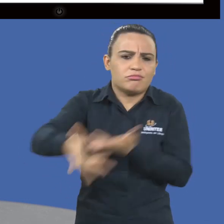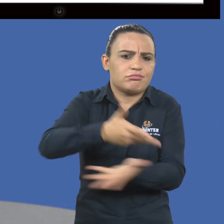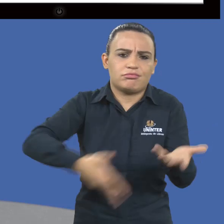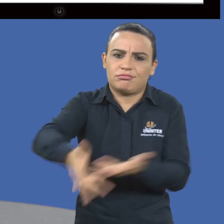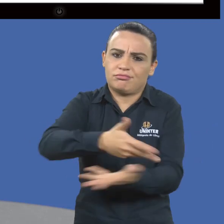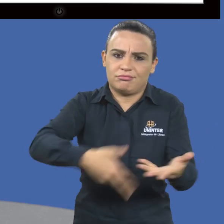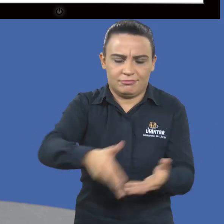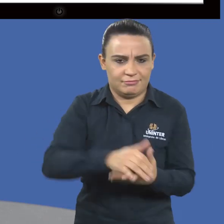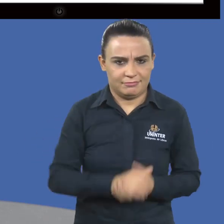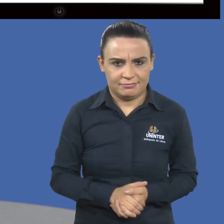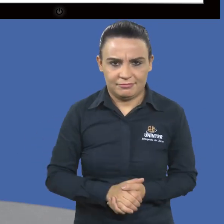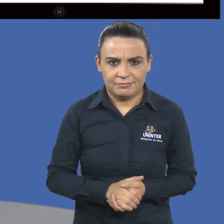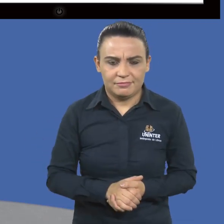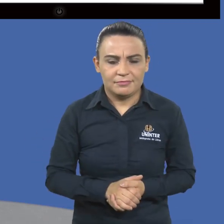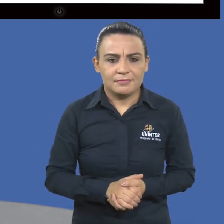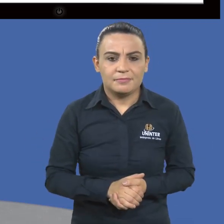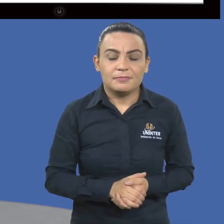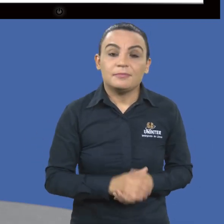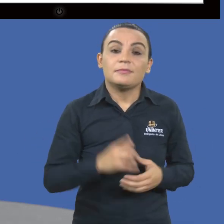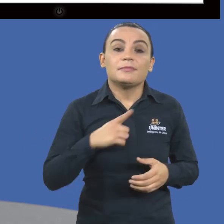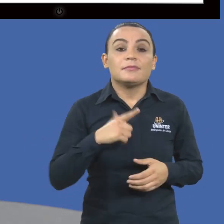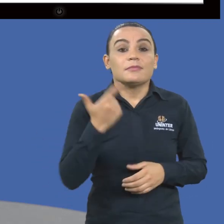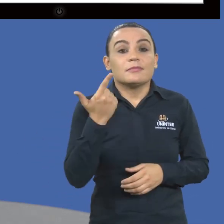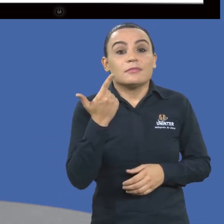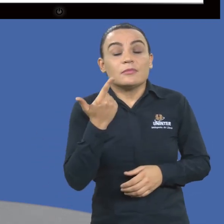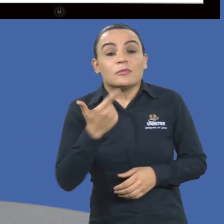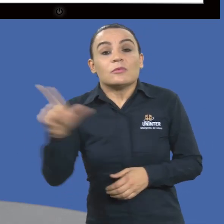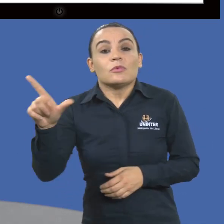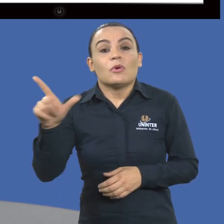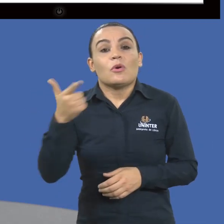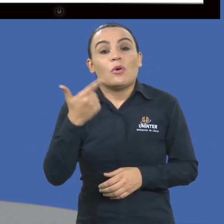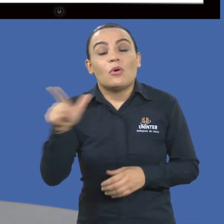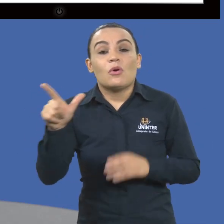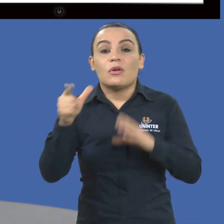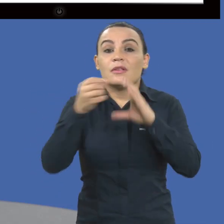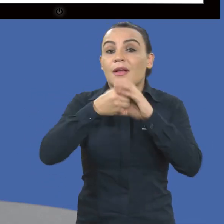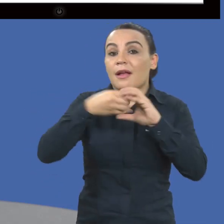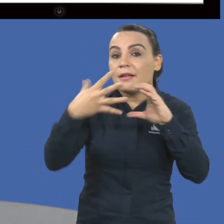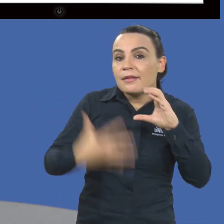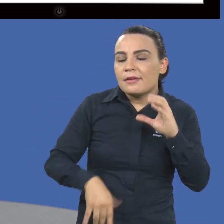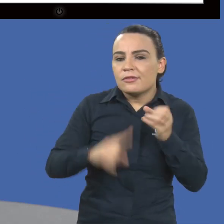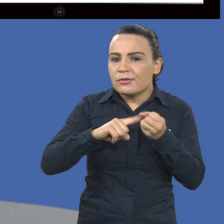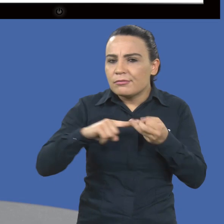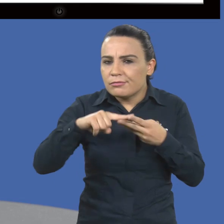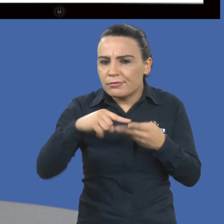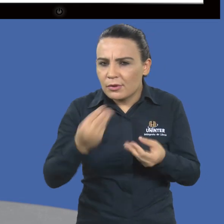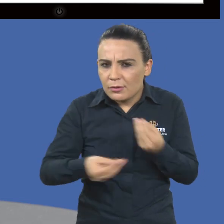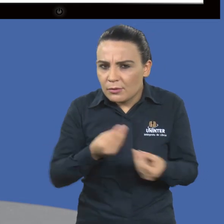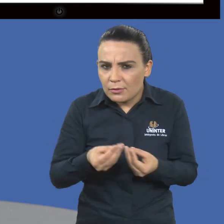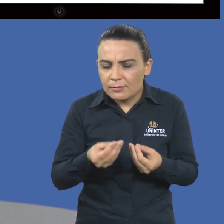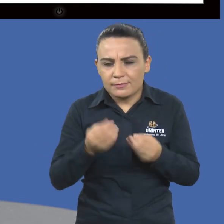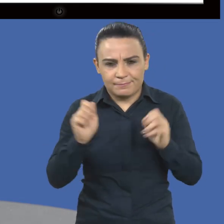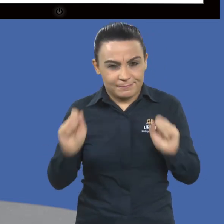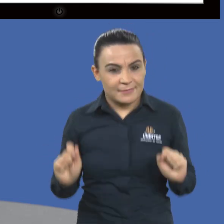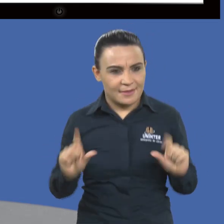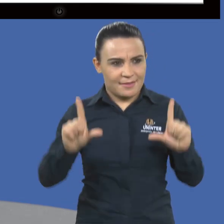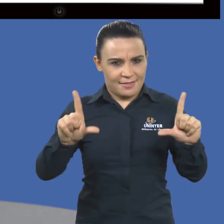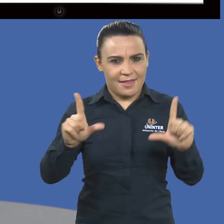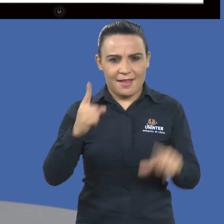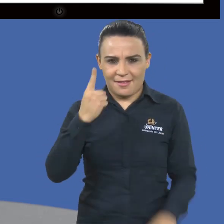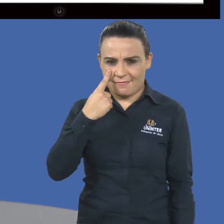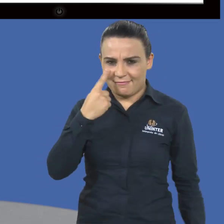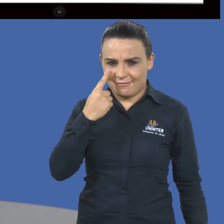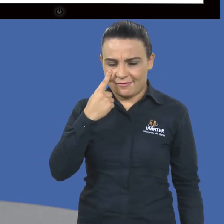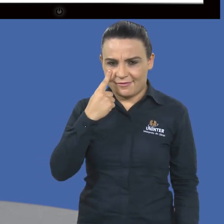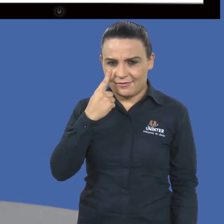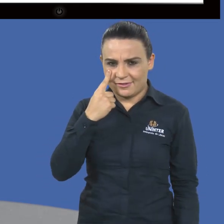irmãozinho, né? Um outro aspecto é que a gente fala, como na